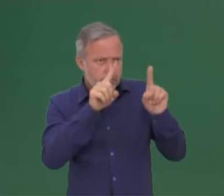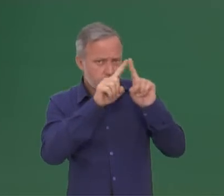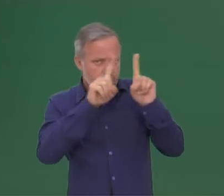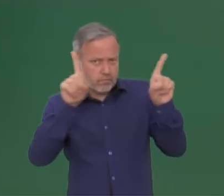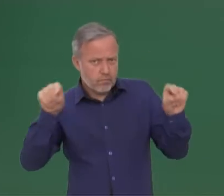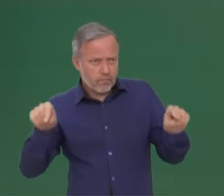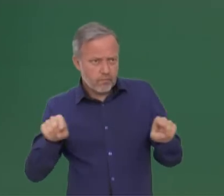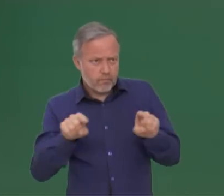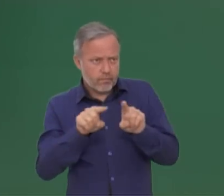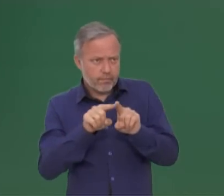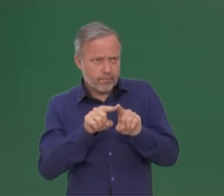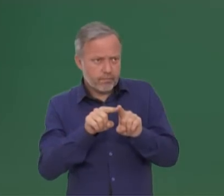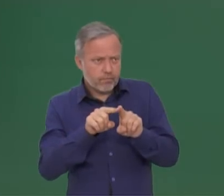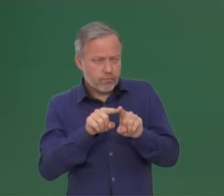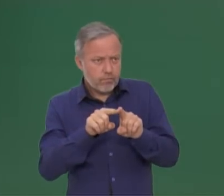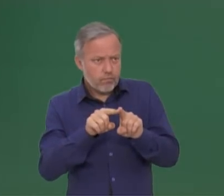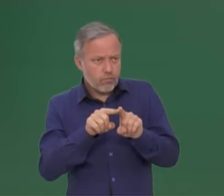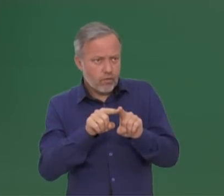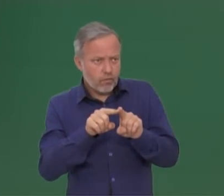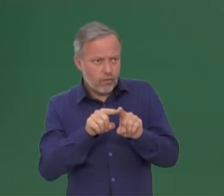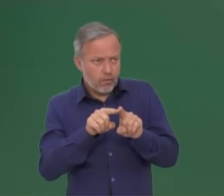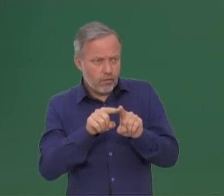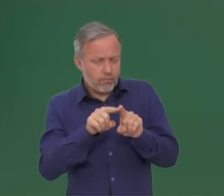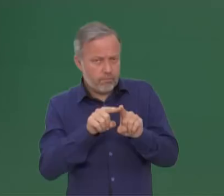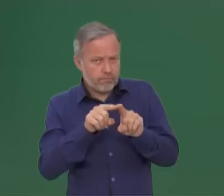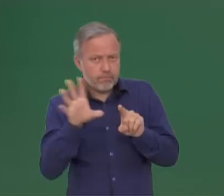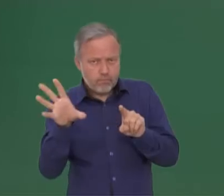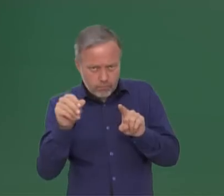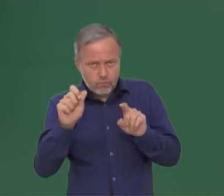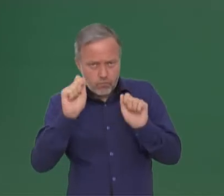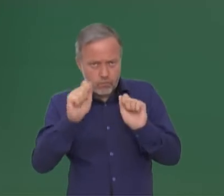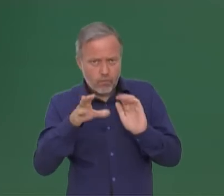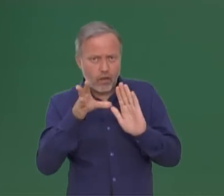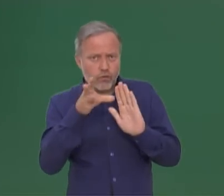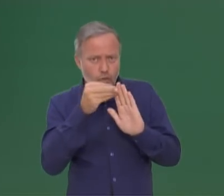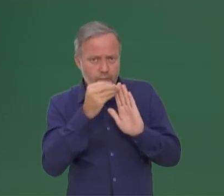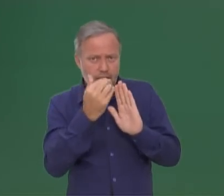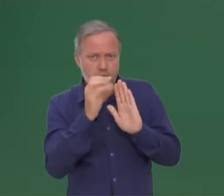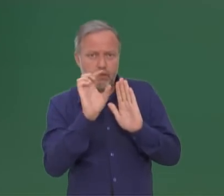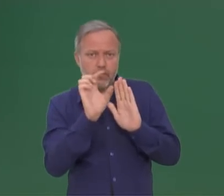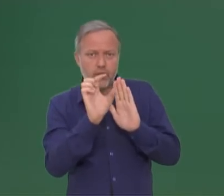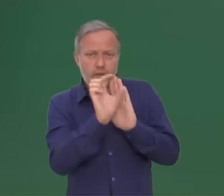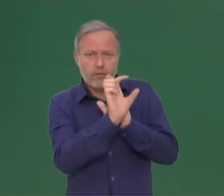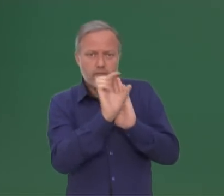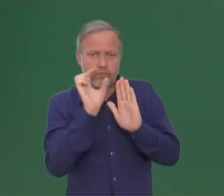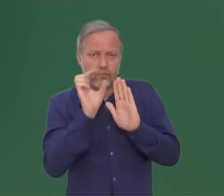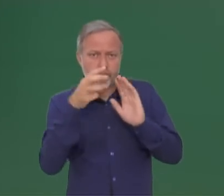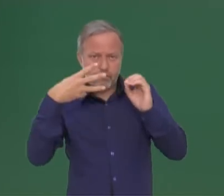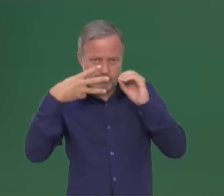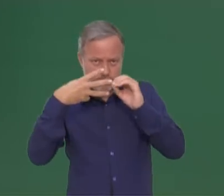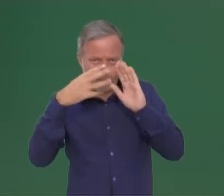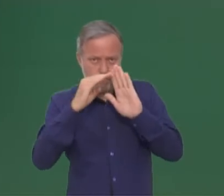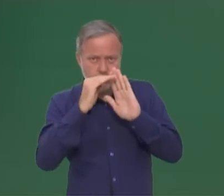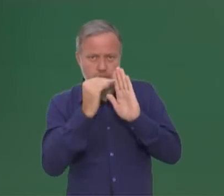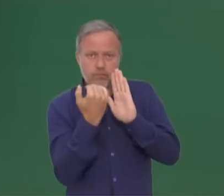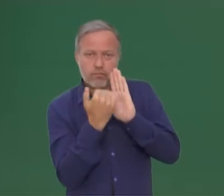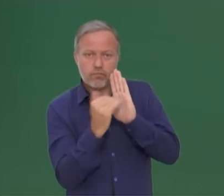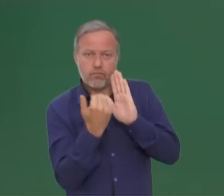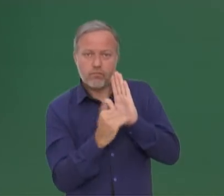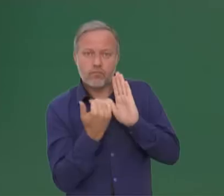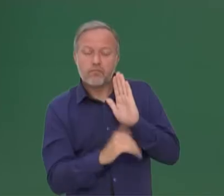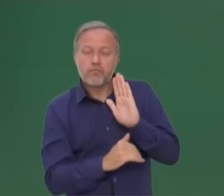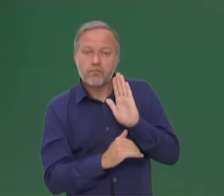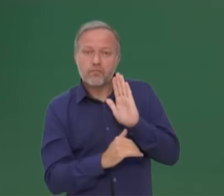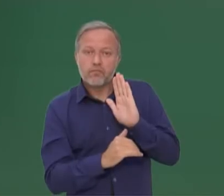conceitual. Ah, Fabiano, não quero copiar assim. Eu posso colocar a palavra célula e escrever os textos um embaixo do outro?